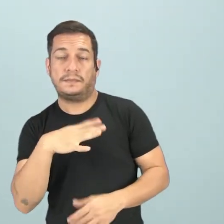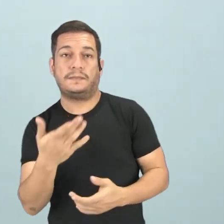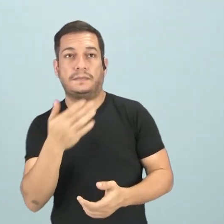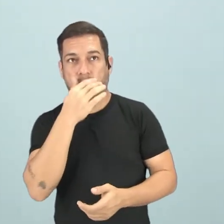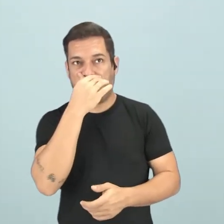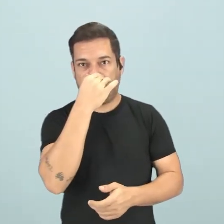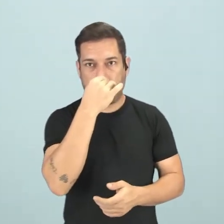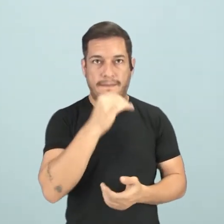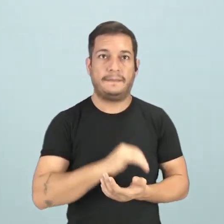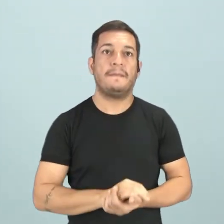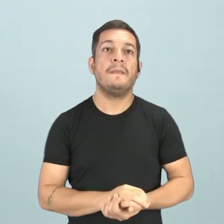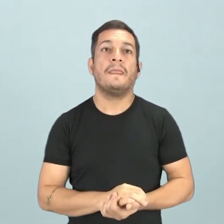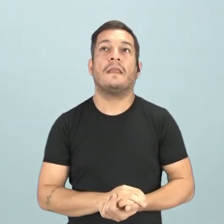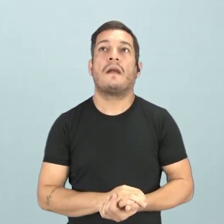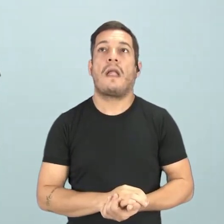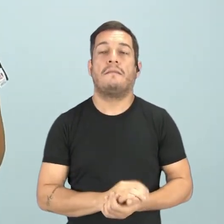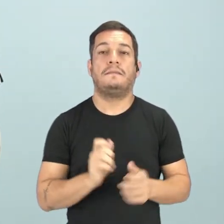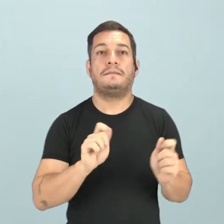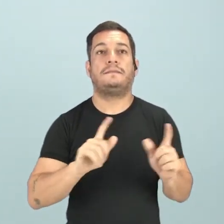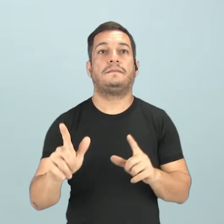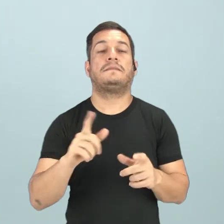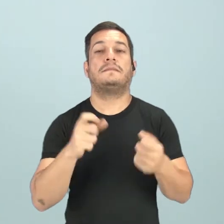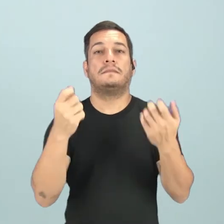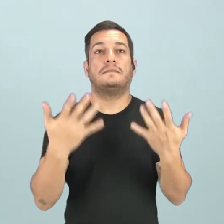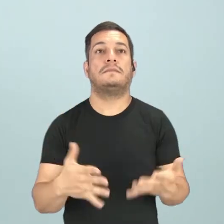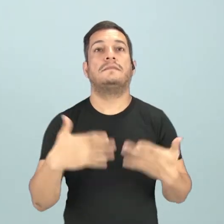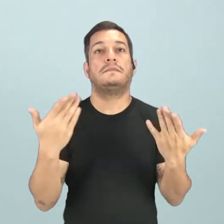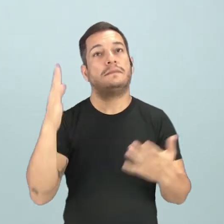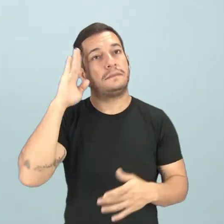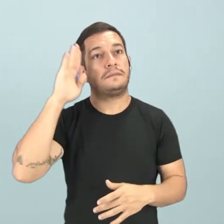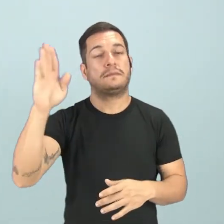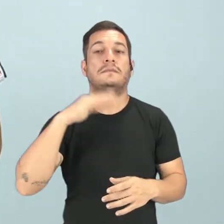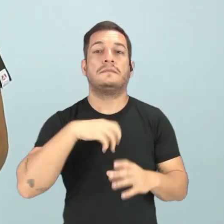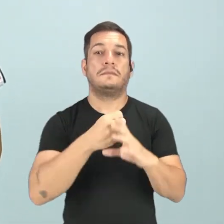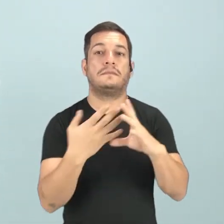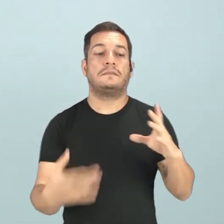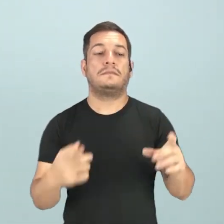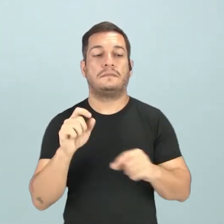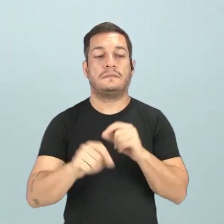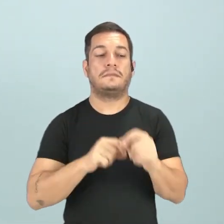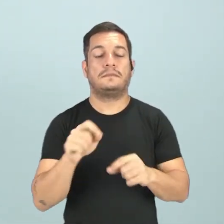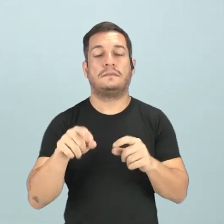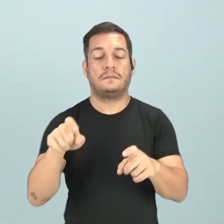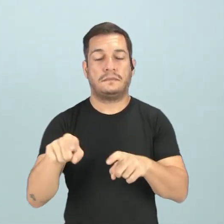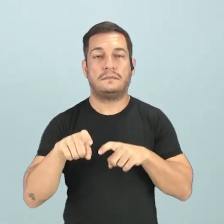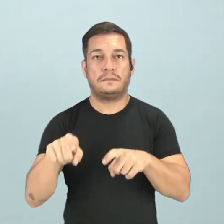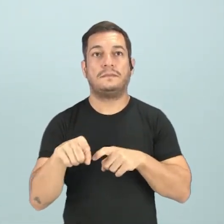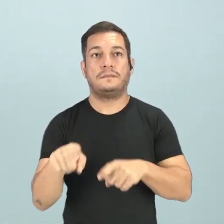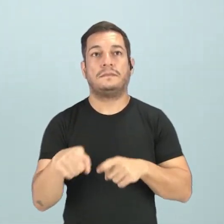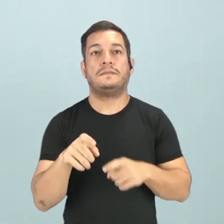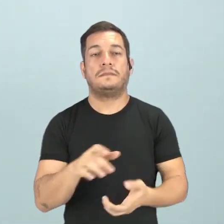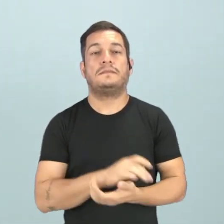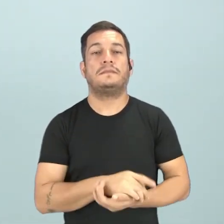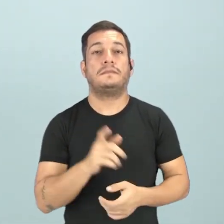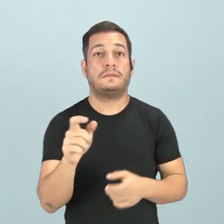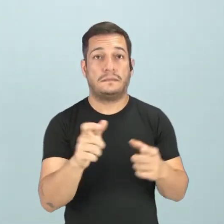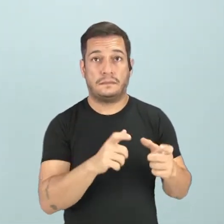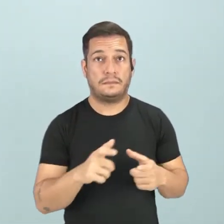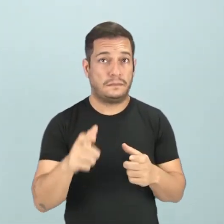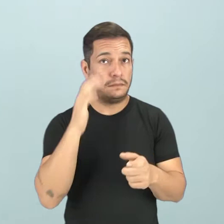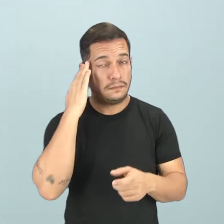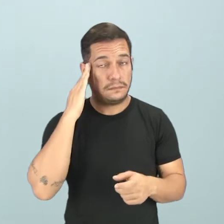ok? Nesse slide aí nós vamos falar sobre quais são as principais características da zona rural, né? A zona rural, ele é um espaço